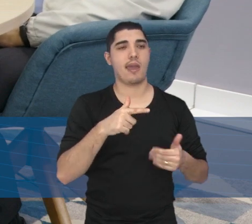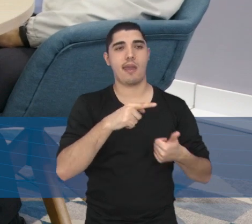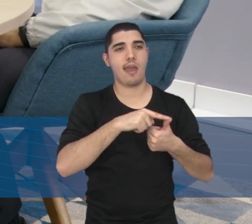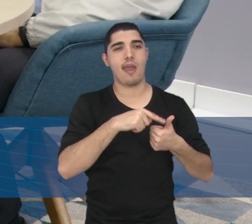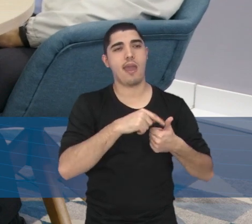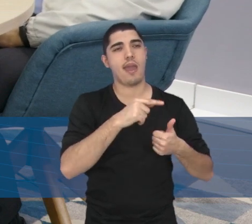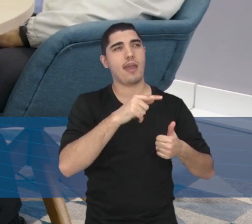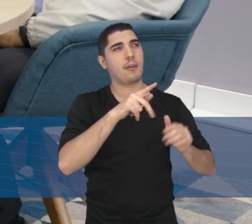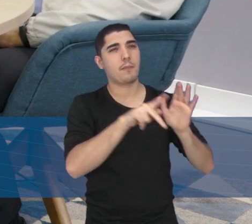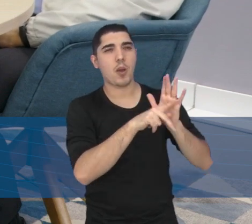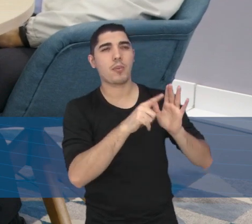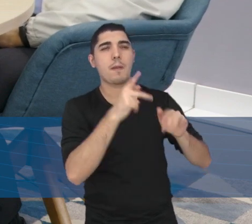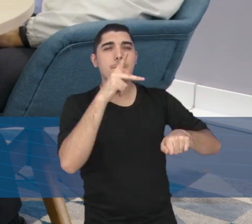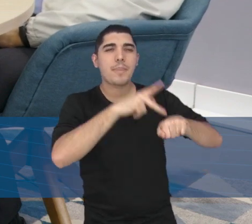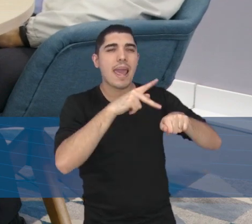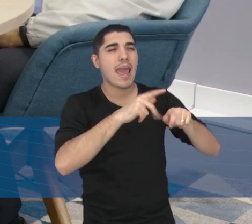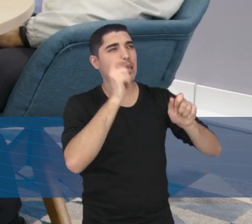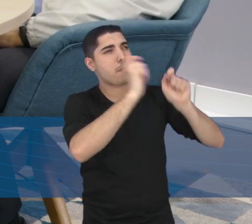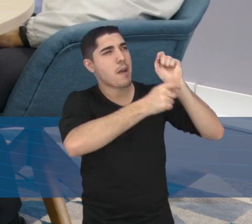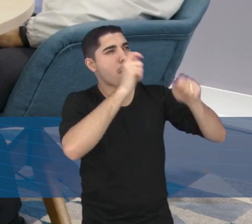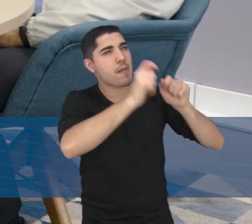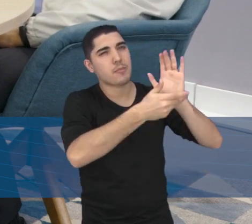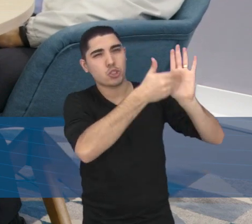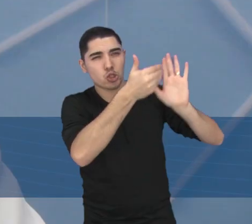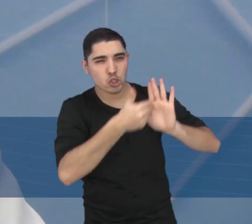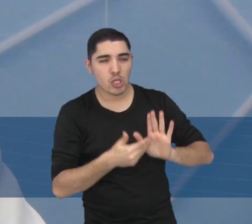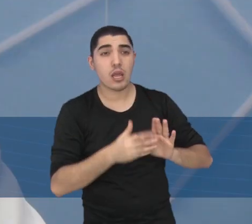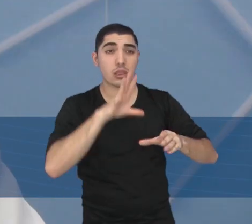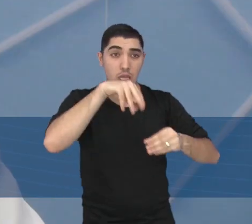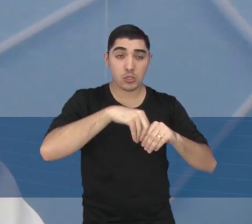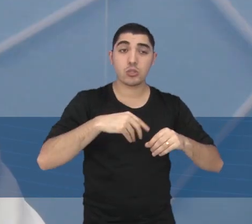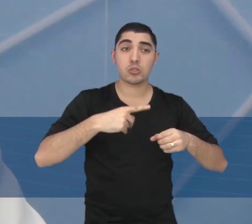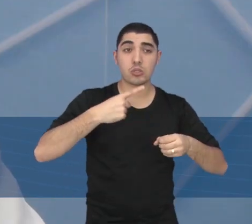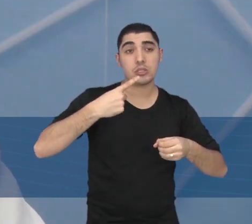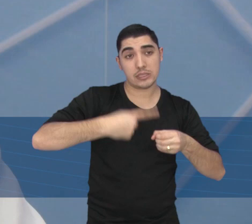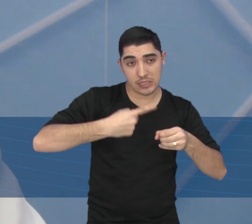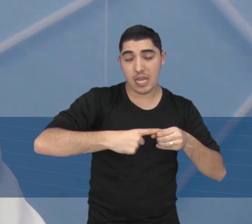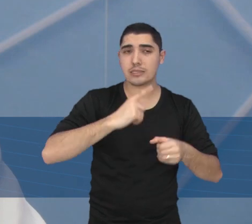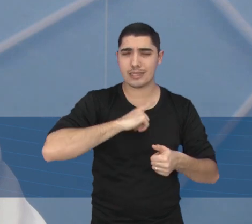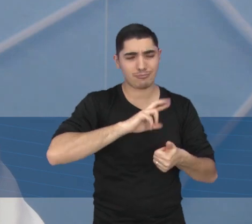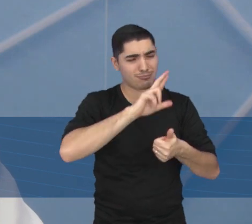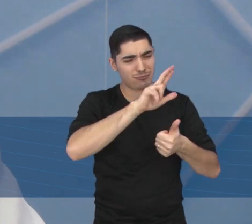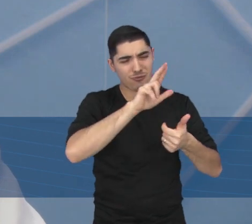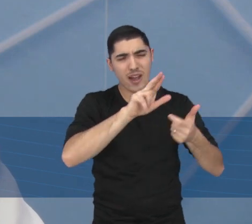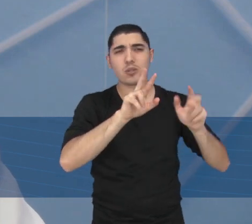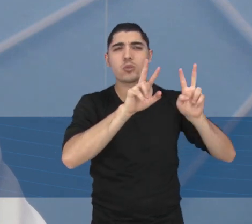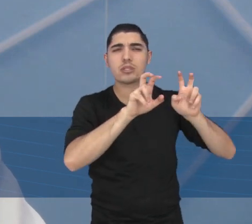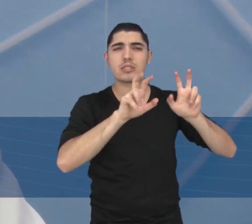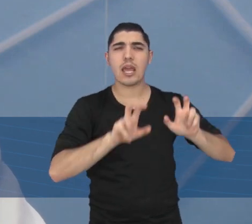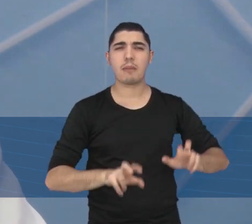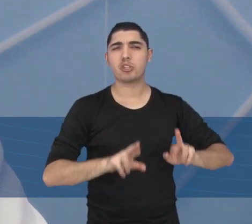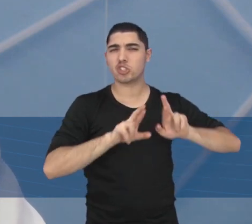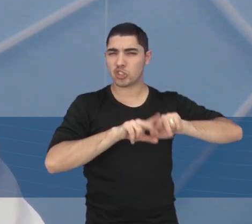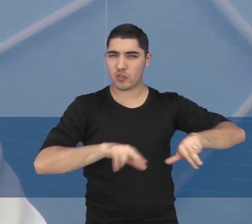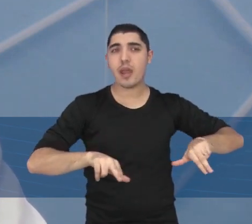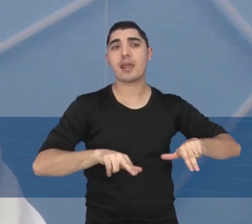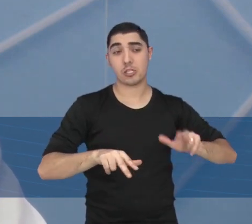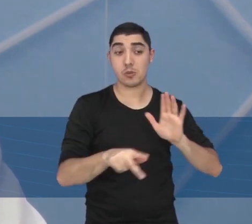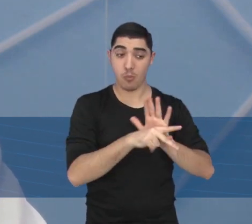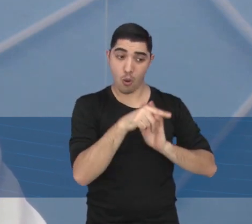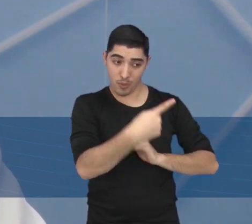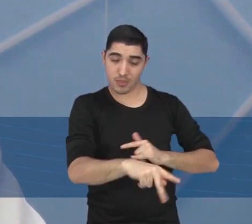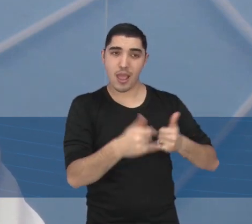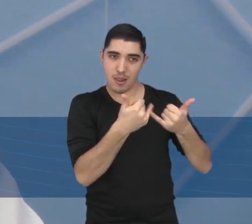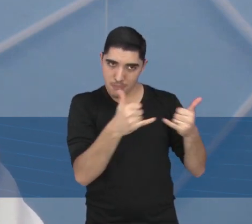mineração urbana, que são todos temas bem recentes, mas estão muito relacionados a essa questão da reciclagem dos eletroeletrônicos e